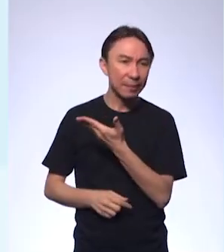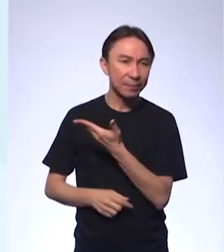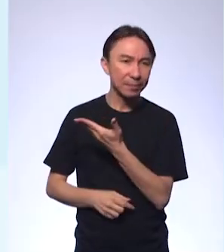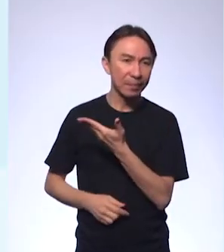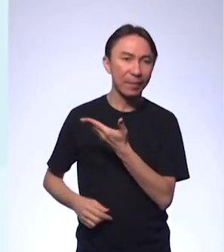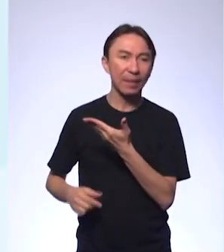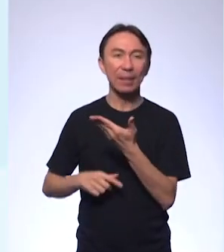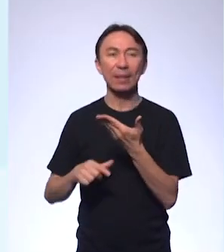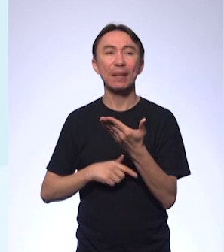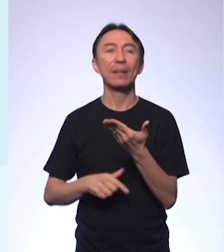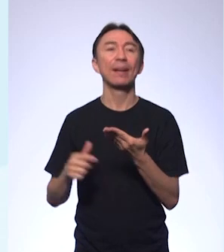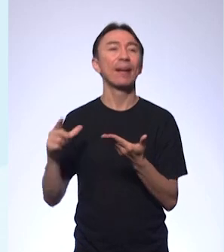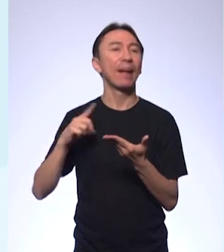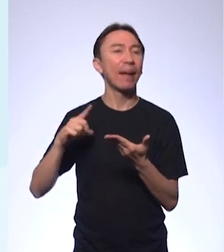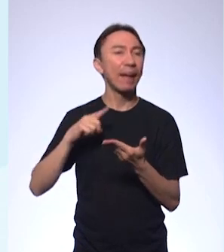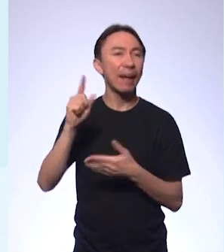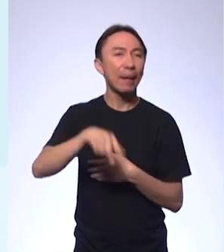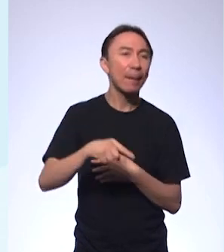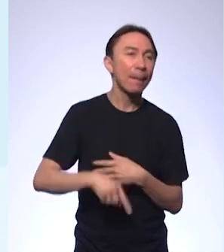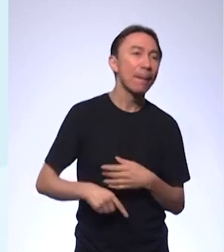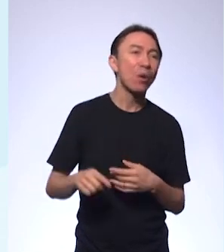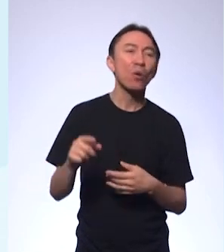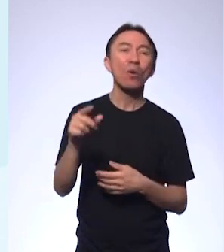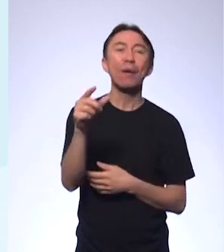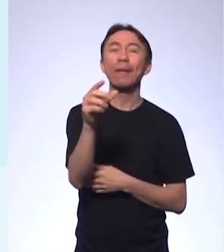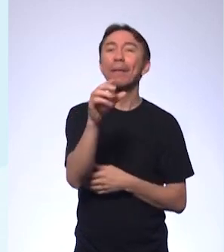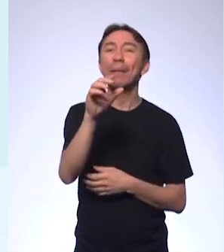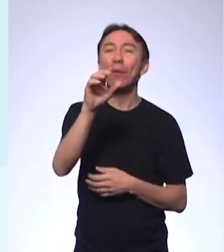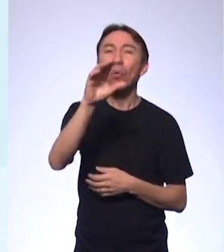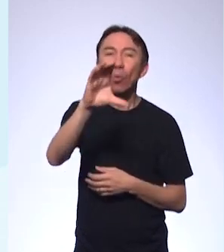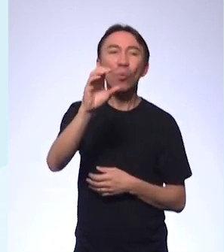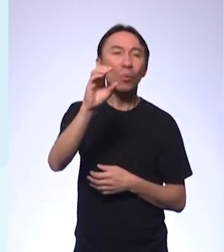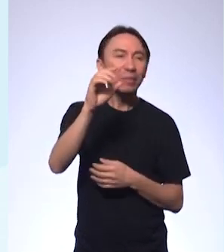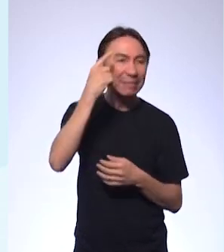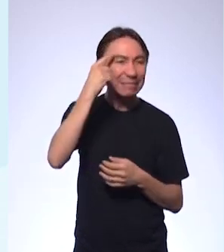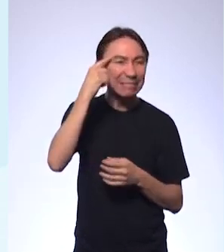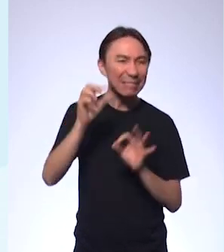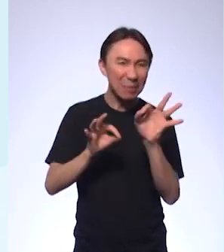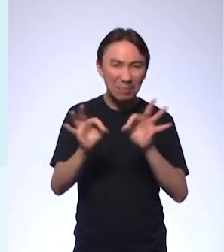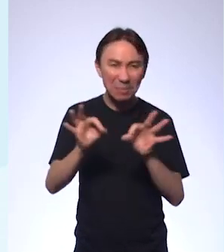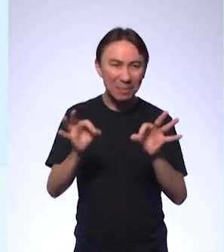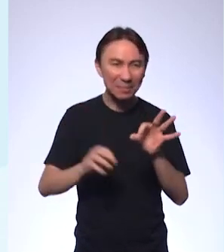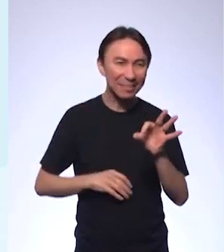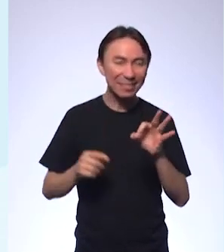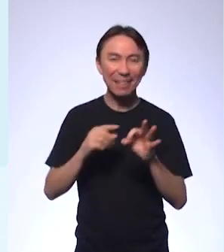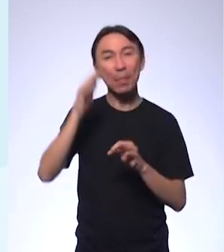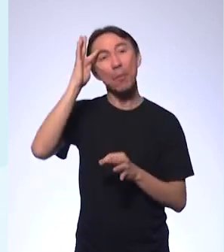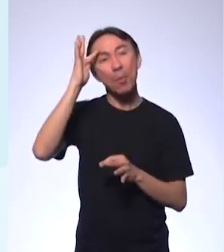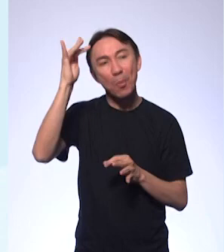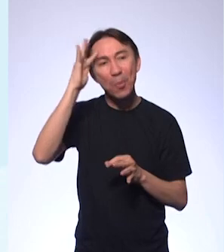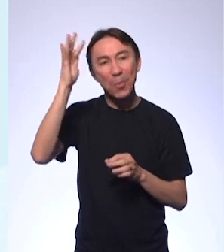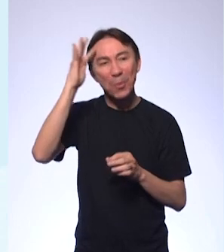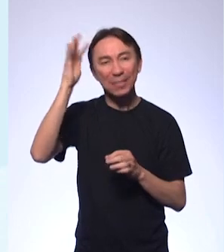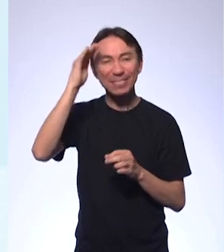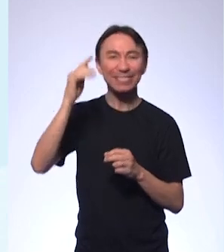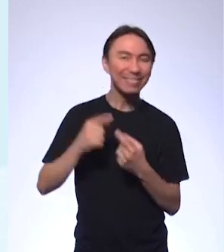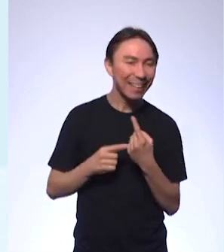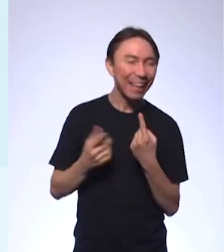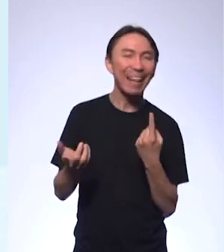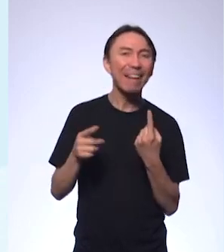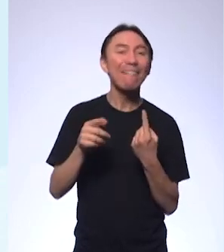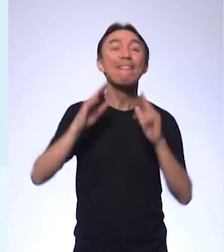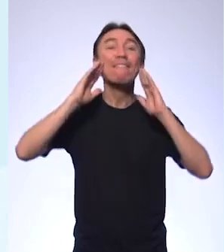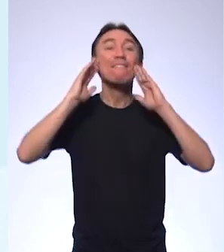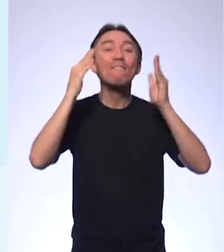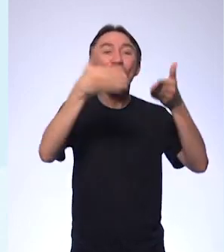aqui conservacionista, a gente tem ali a questão, né, o foco é a natureza. Só que qual a diferença,